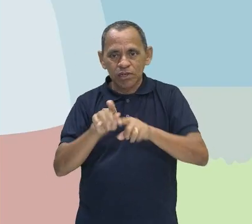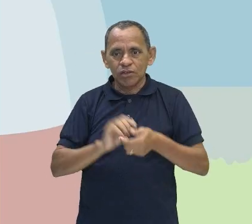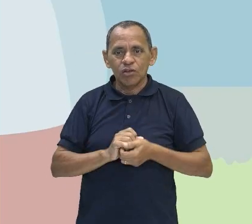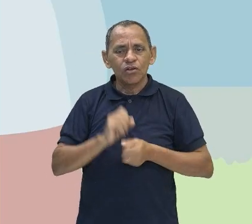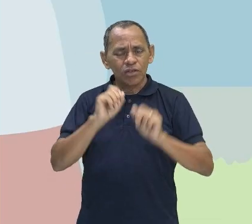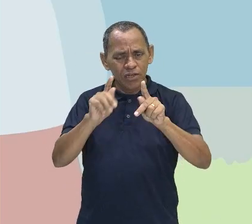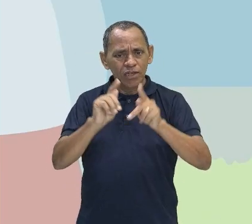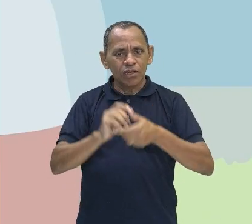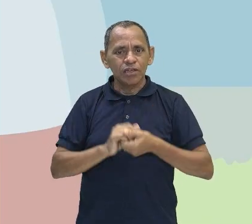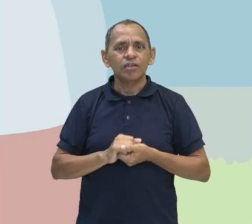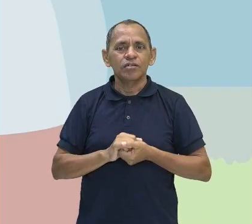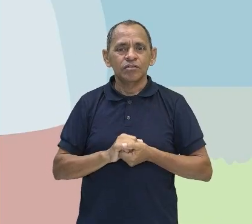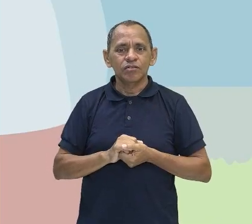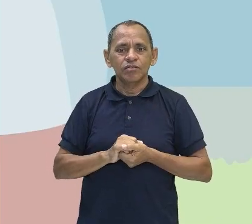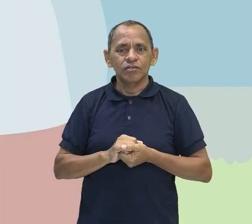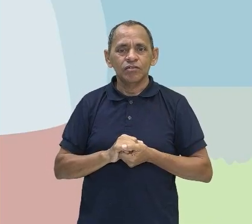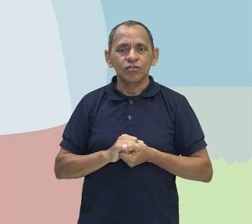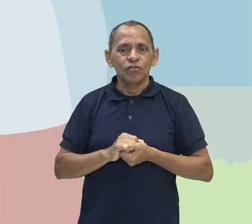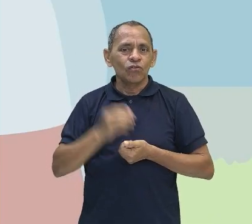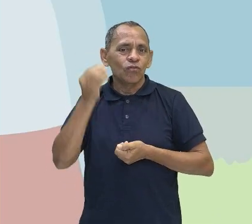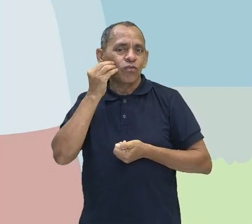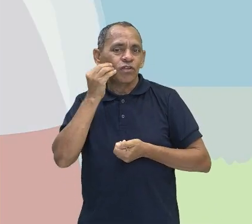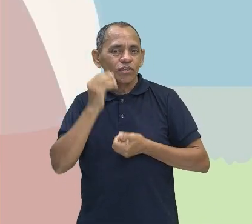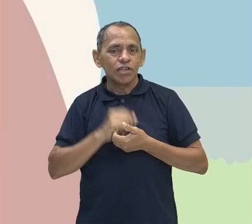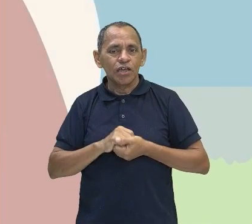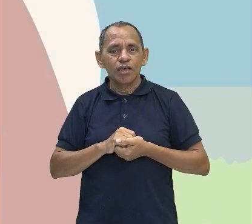experimentar. Me dá meio quilo.